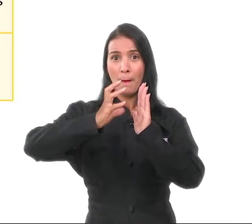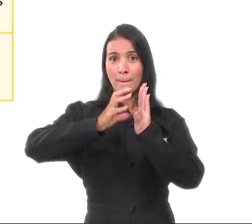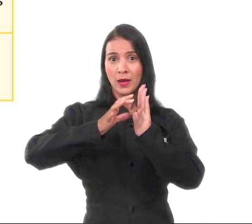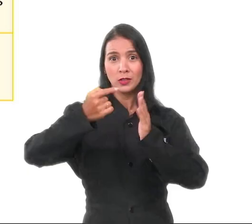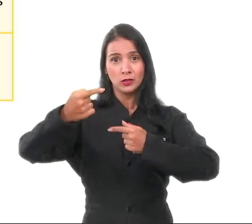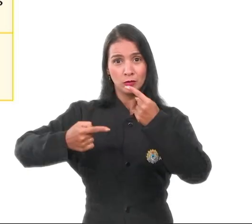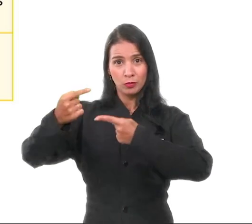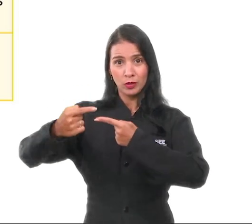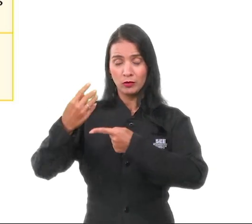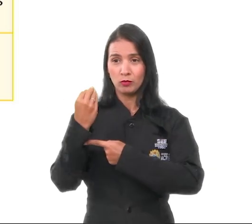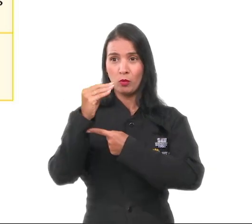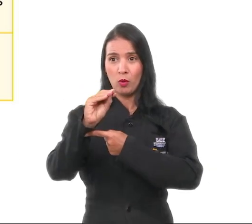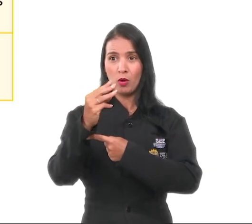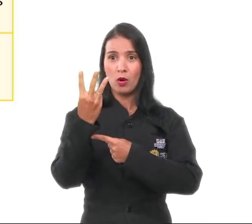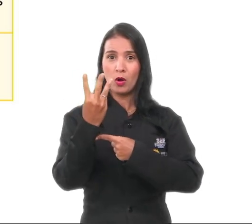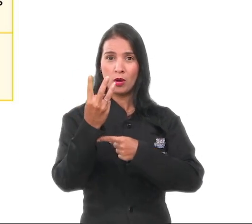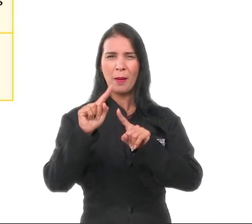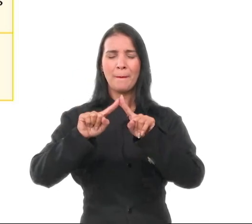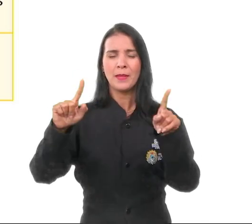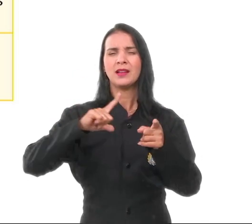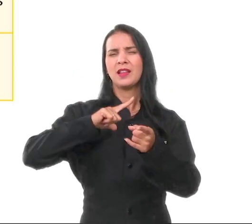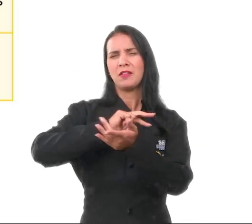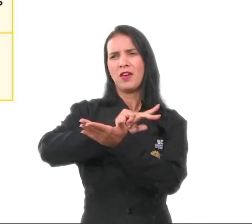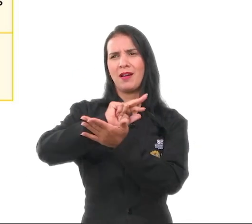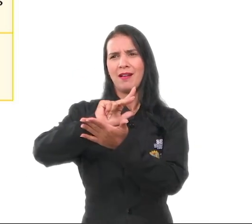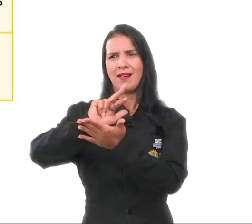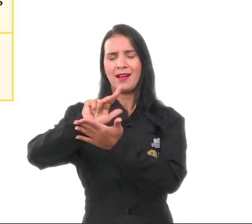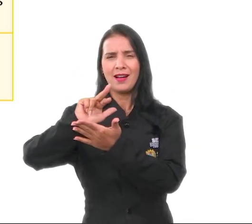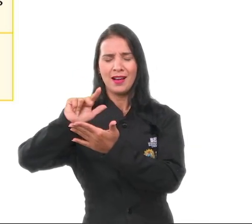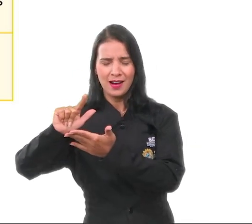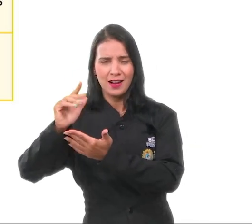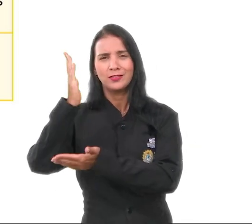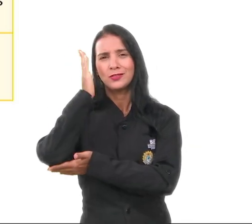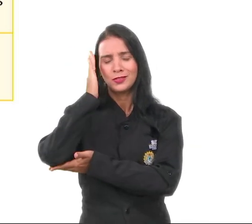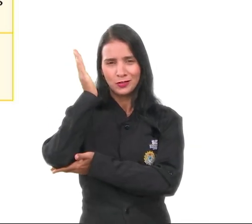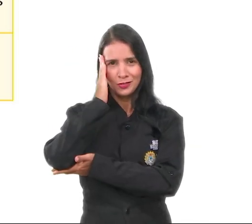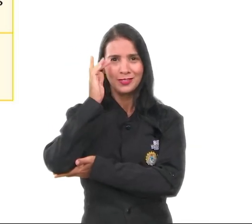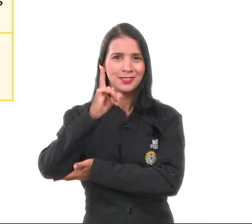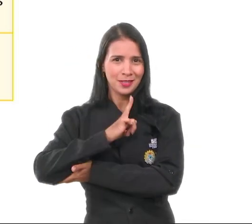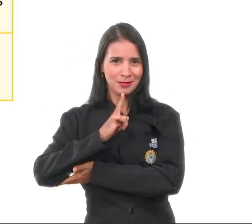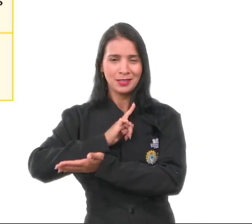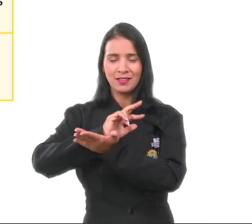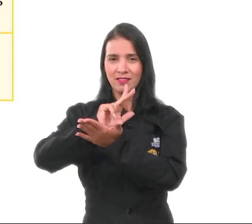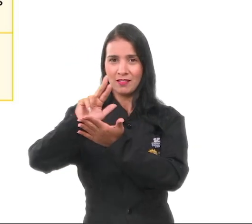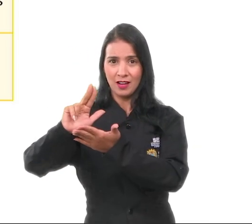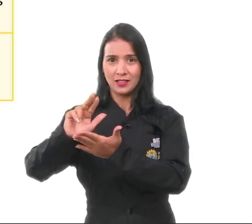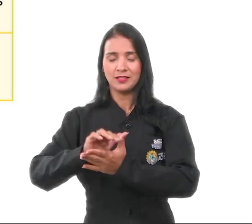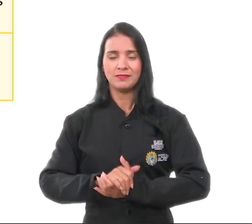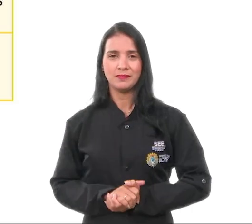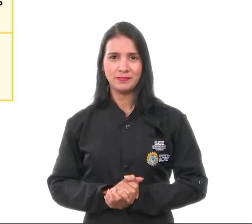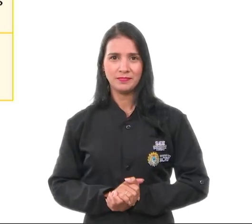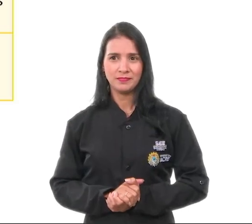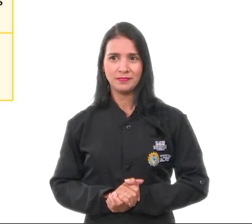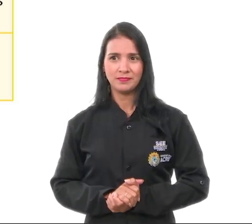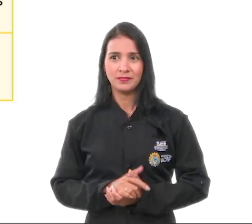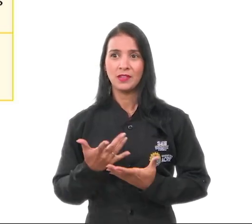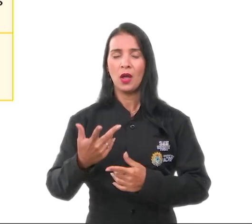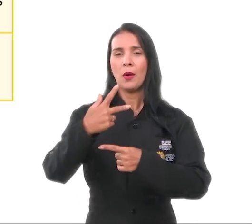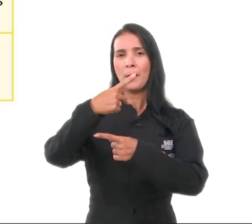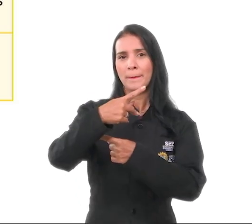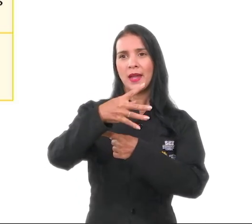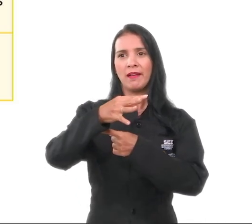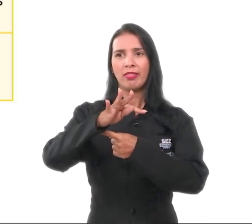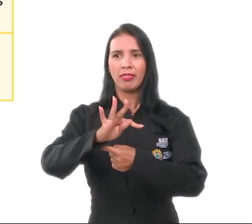3 partidos políticos, mas nós temos conhecimento que existem outros partidos políticos. No caso, o PT,